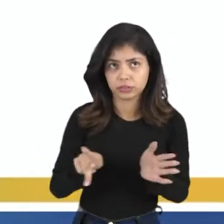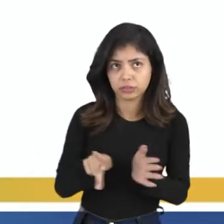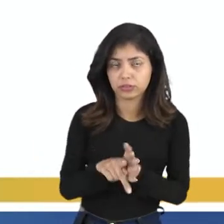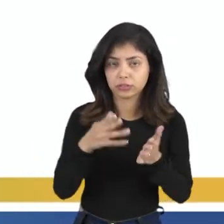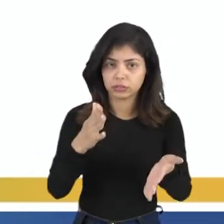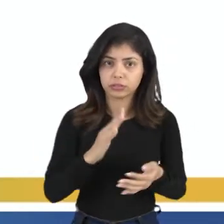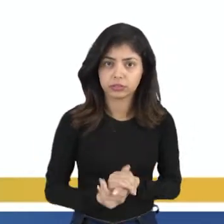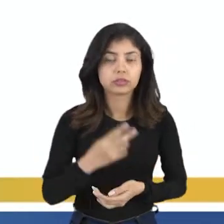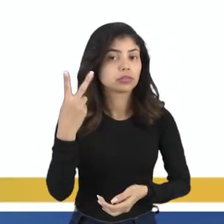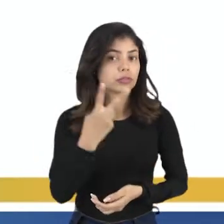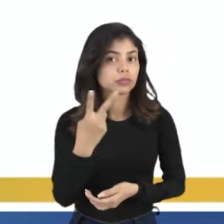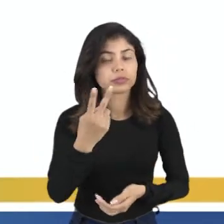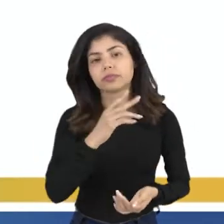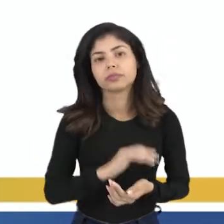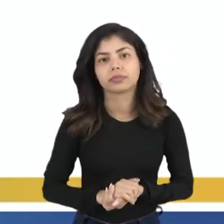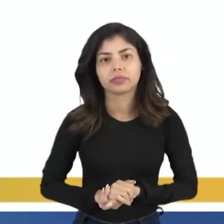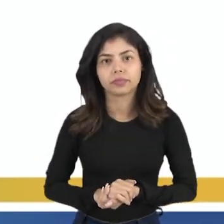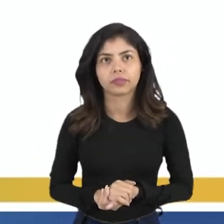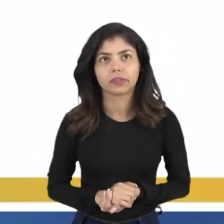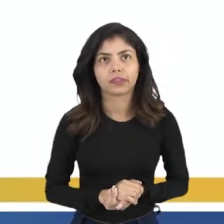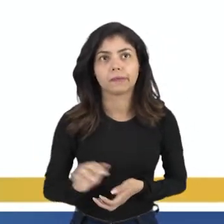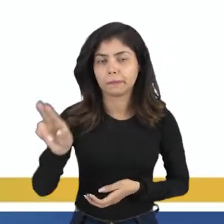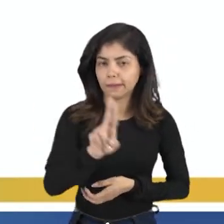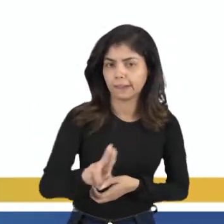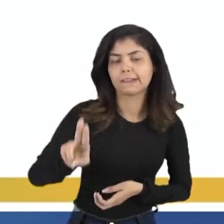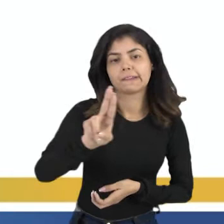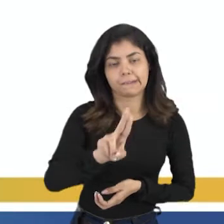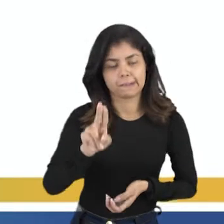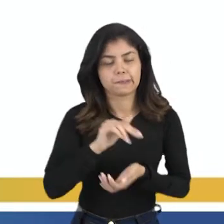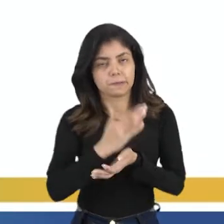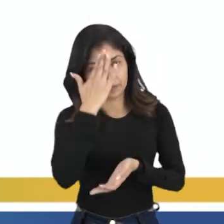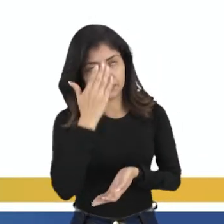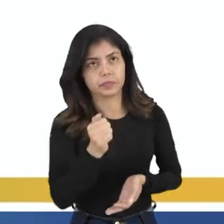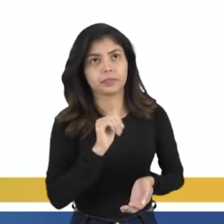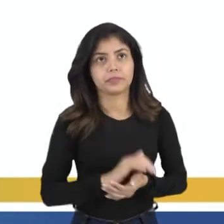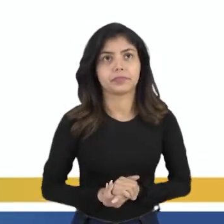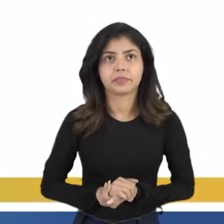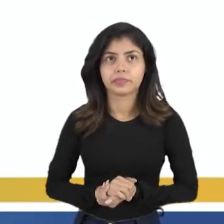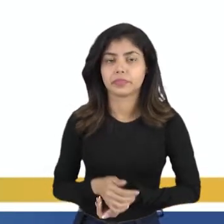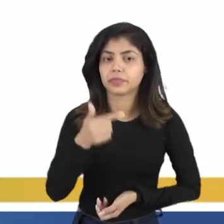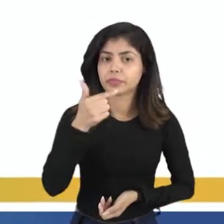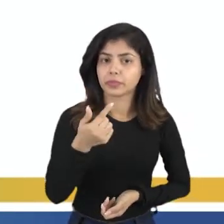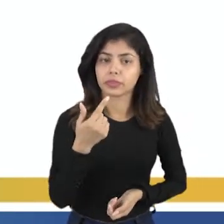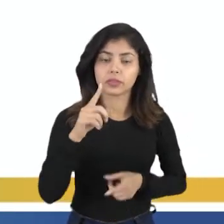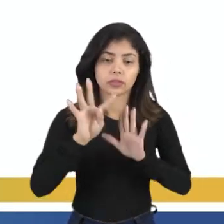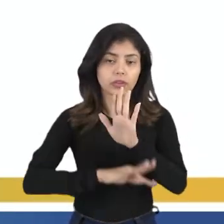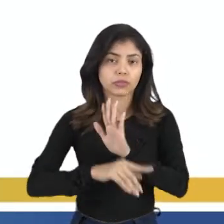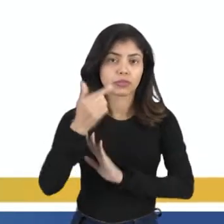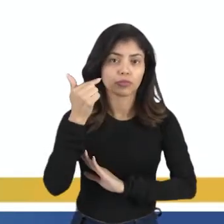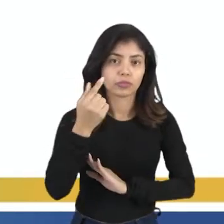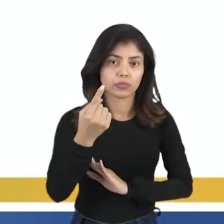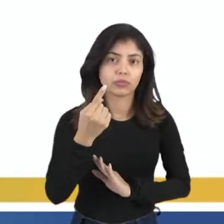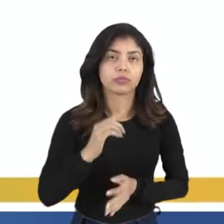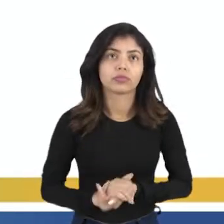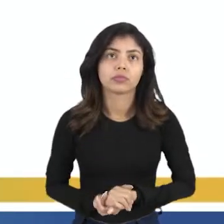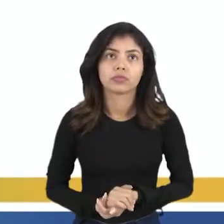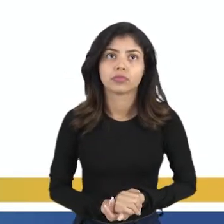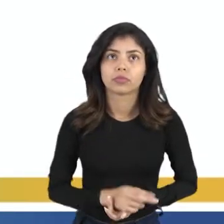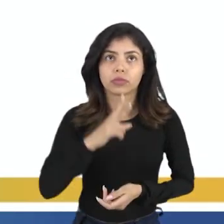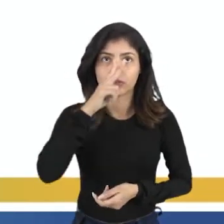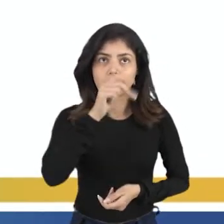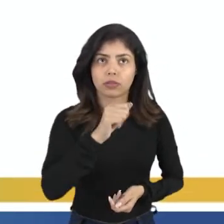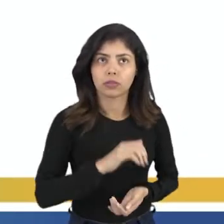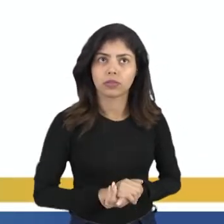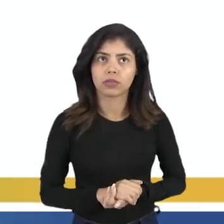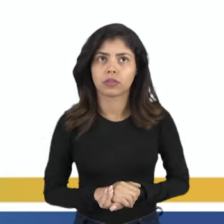no 1, porque o texto 2 utiliza o tipo de saber do texto 1. E aí nós vamos, cita-os pela força